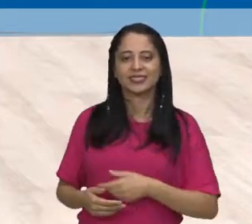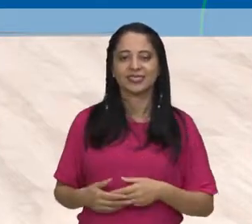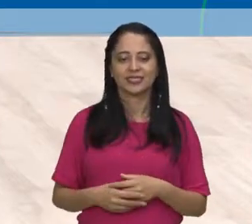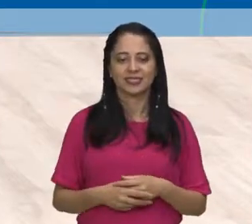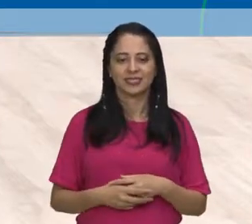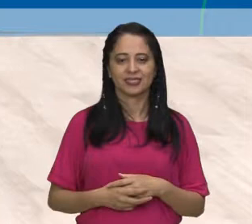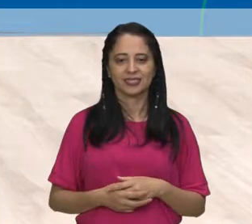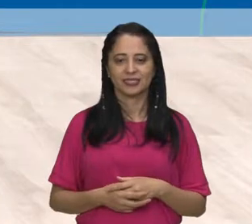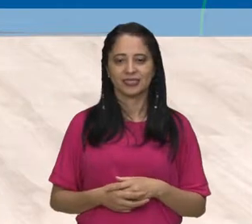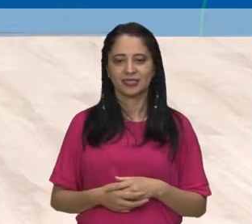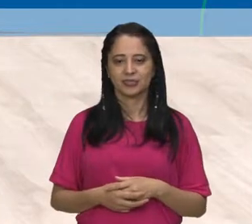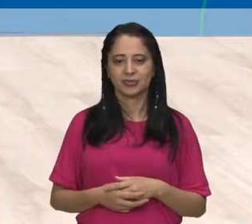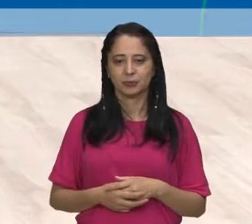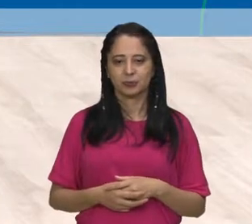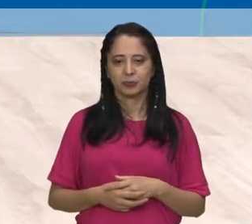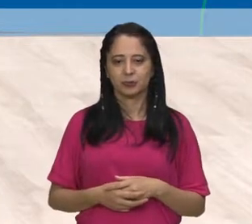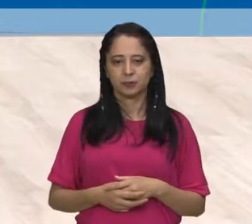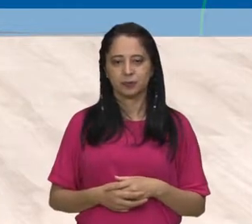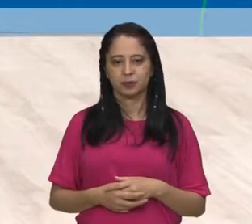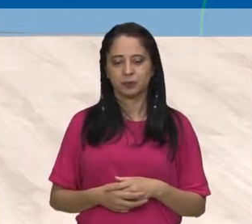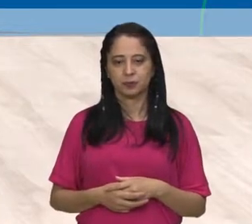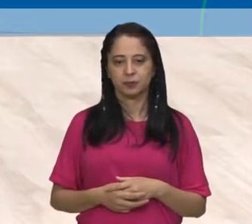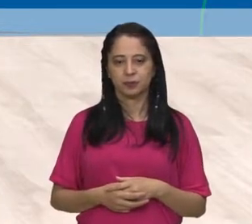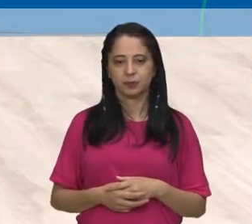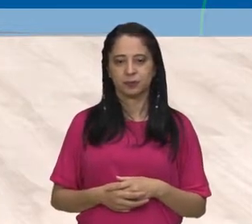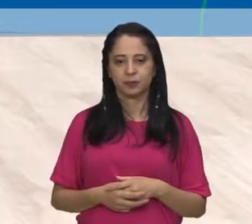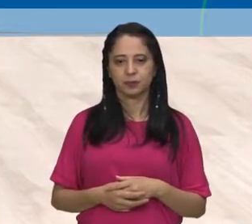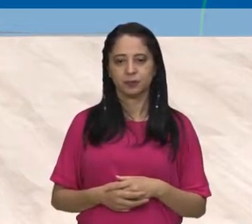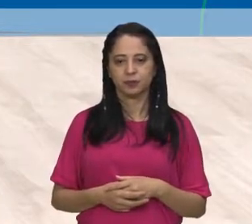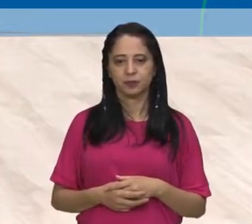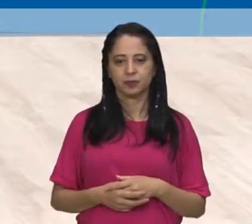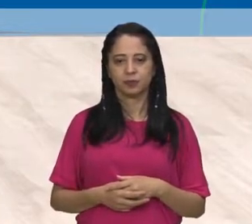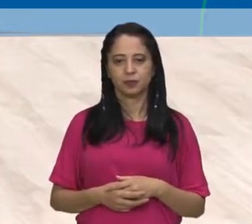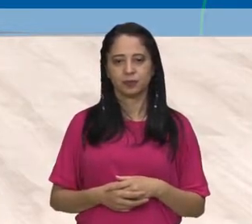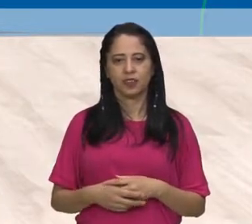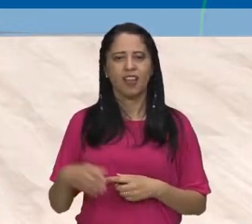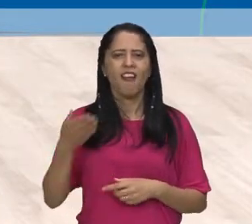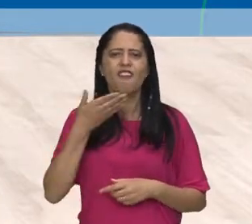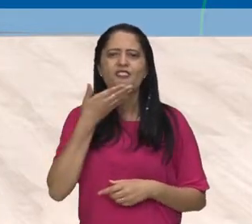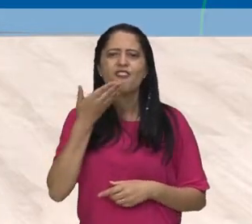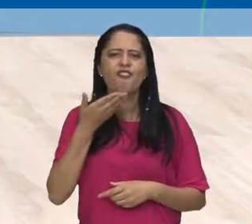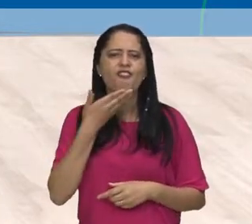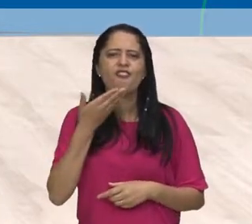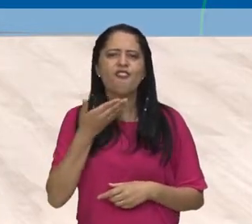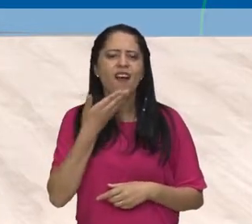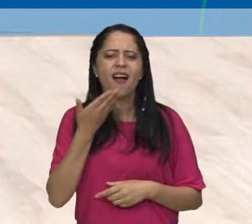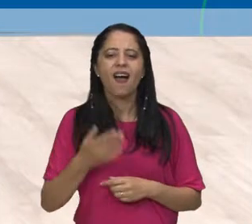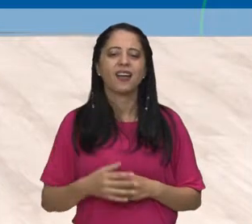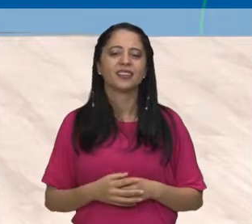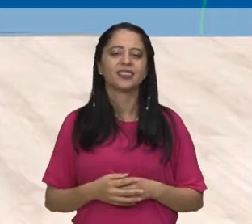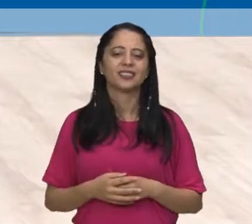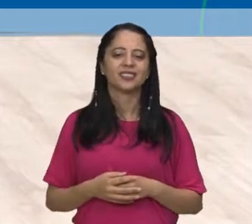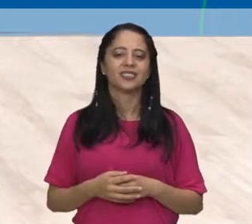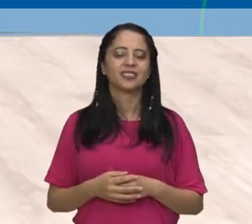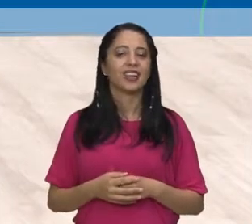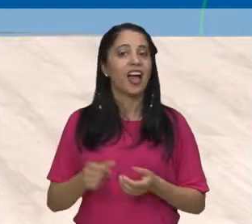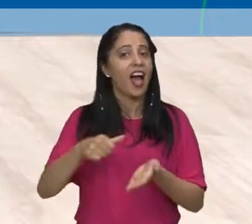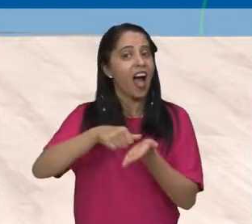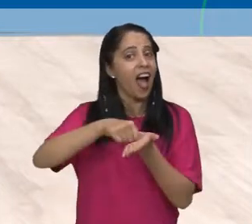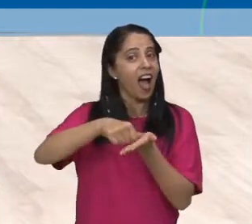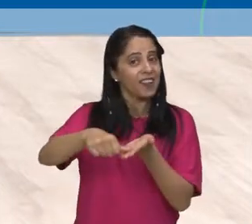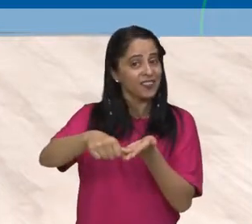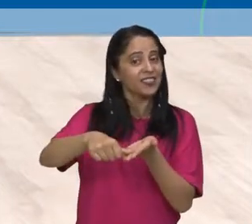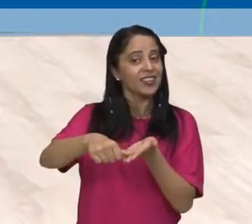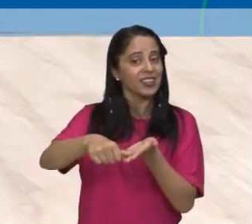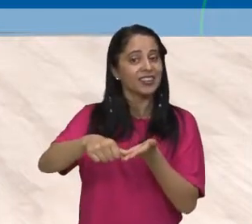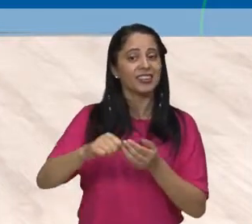Muito bem, Ana. E essas bases é mais fácil ainda de fazer. Como que eu colo essas fases? A nossa fita também vai